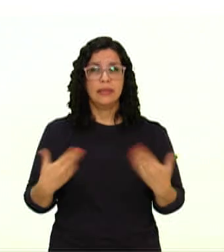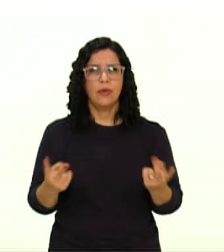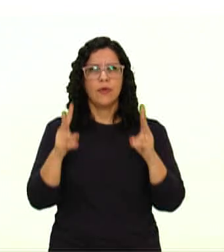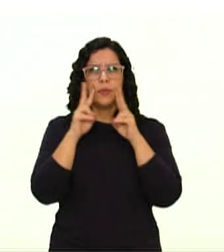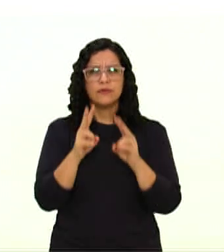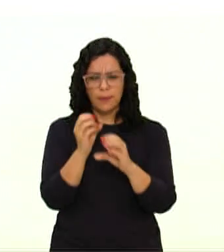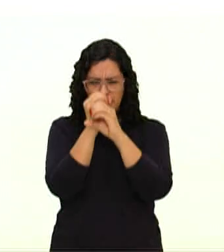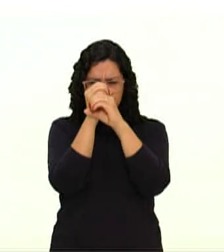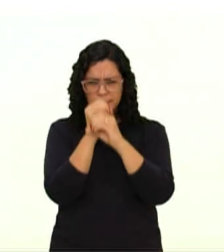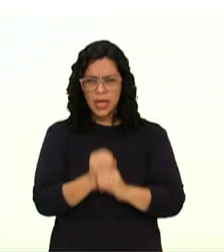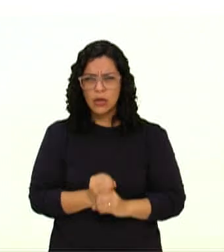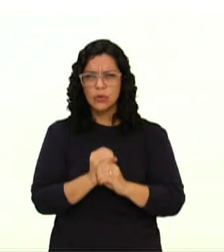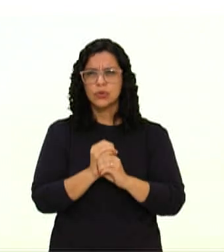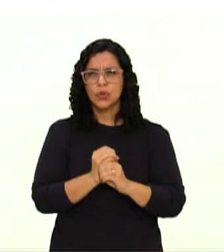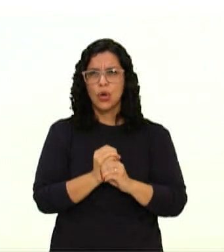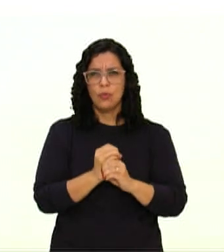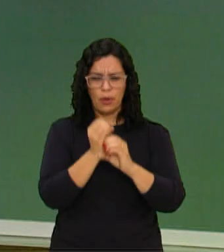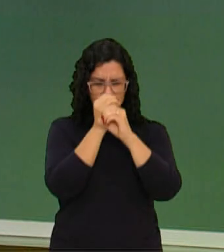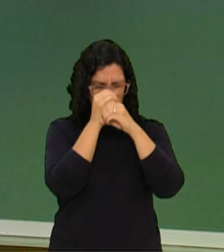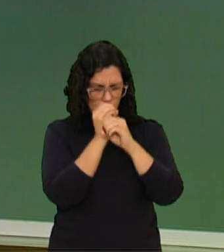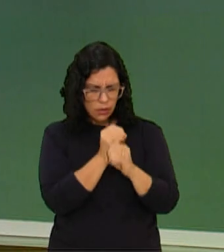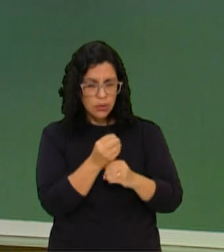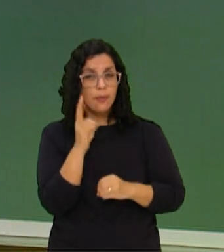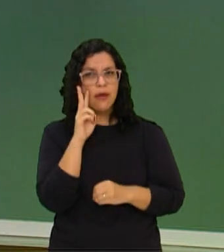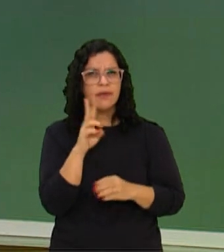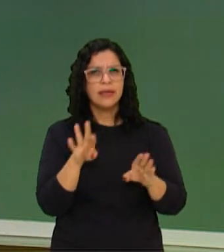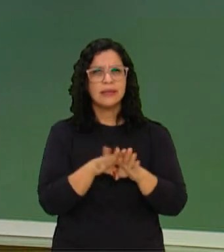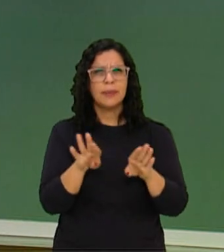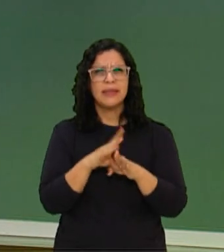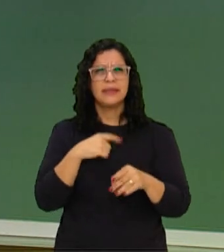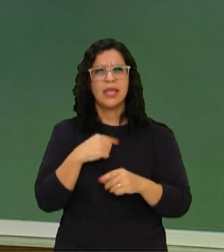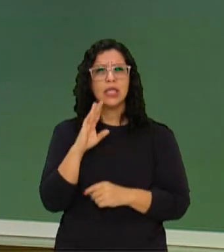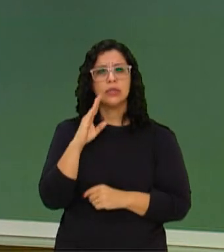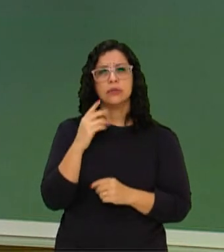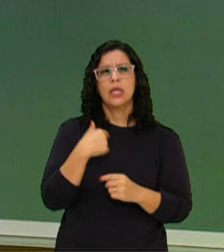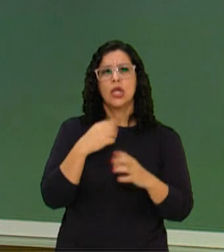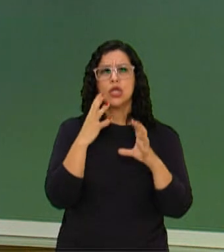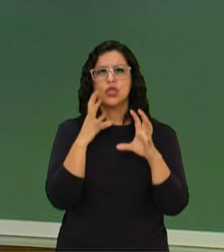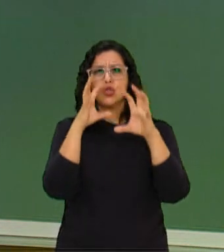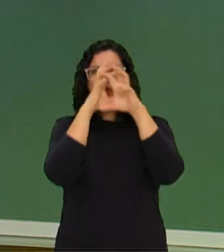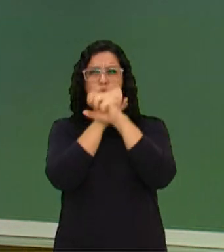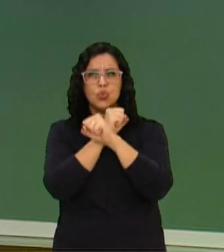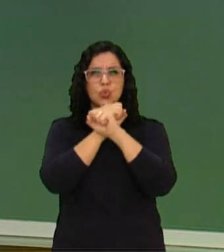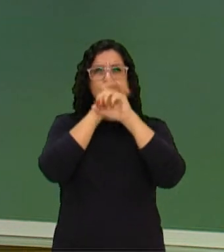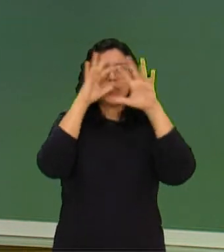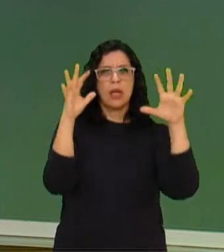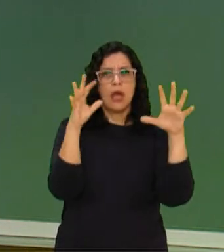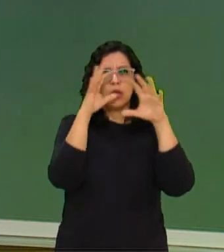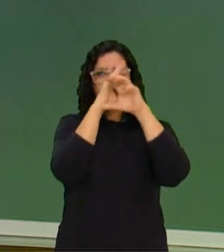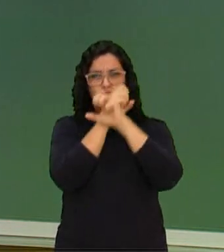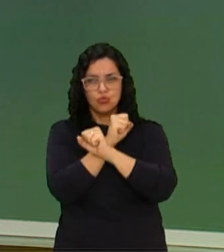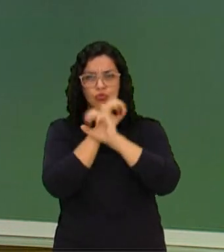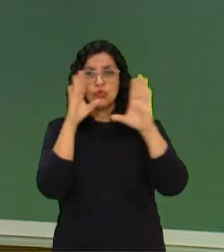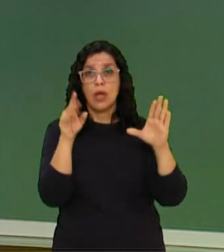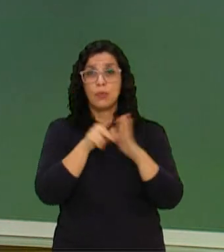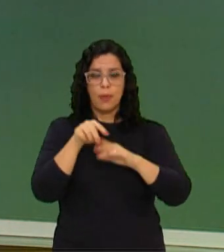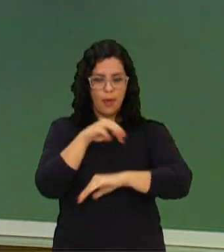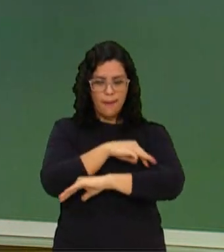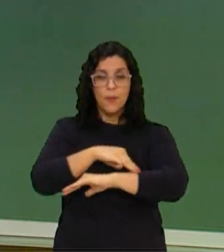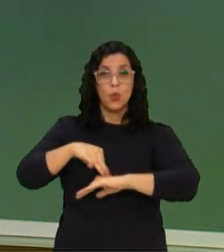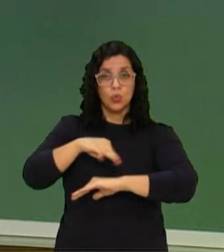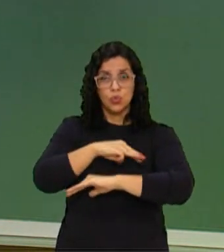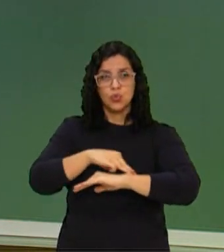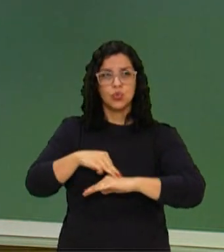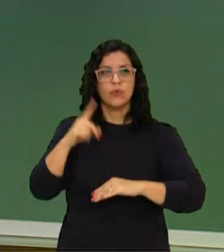pelo microscópio eletrônico, a gente vê faixas escuras e claras, né? Quando a gente está vendo a fibra